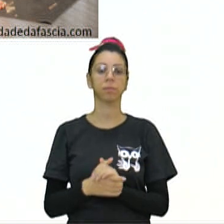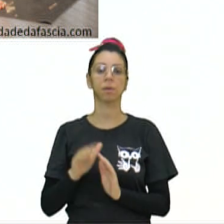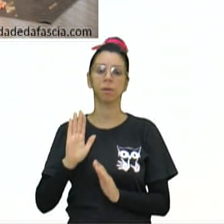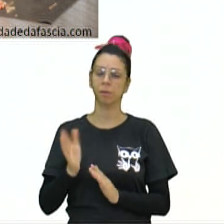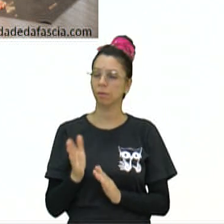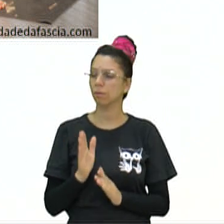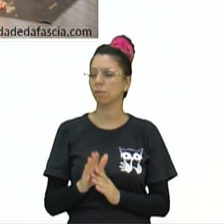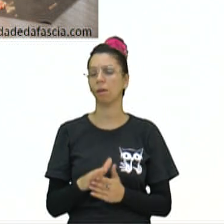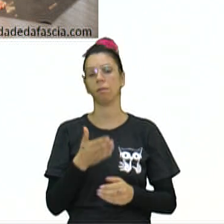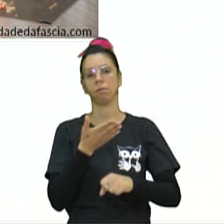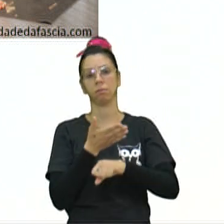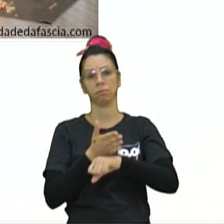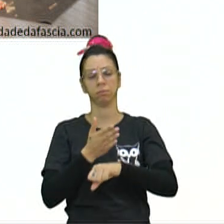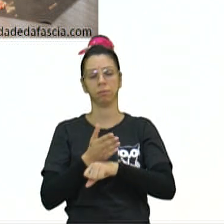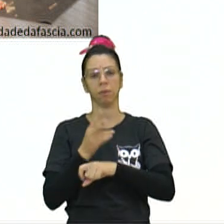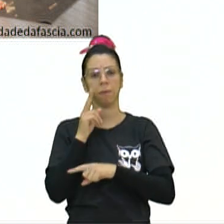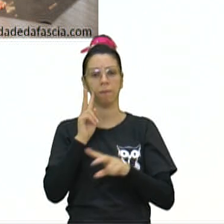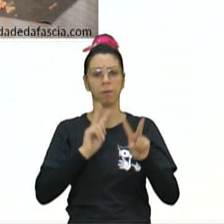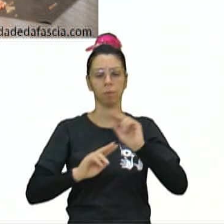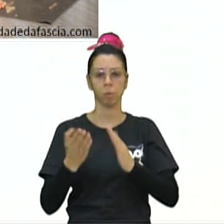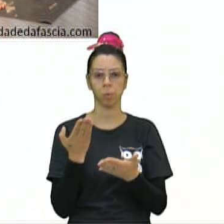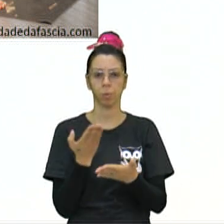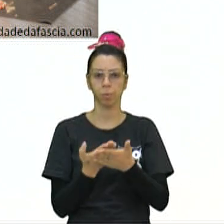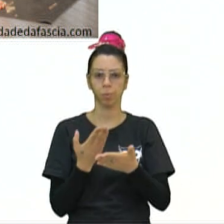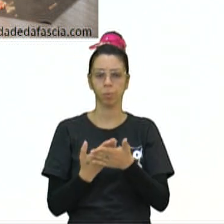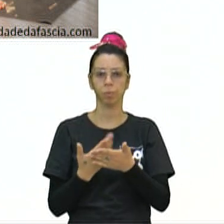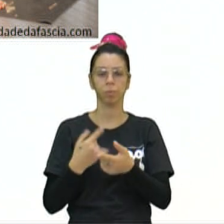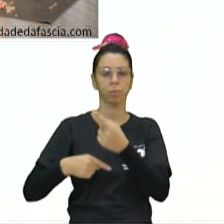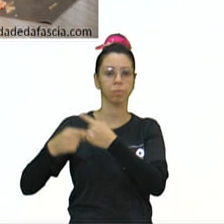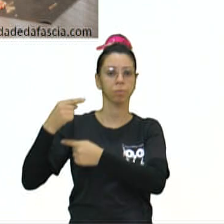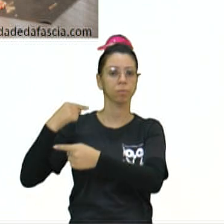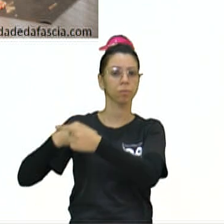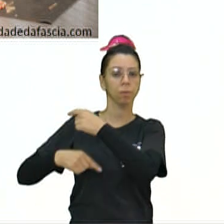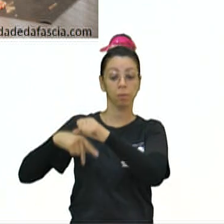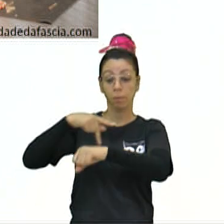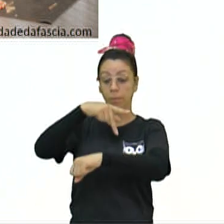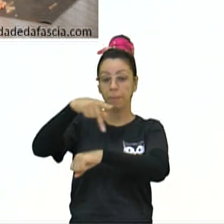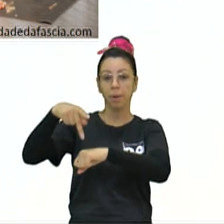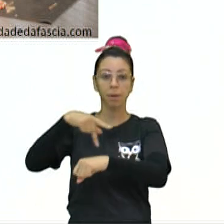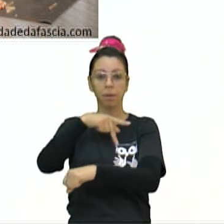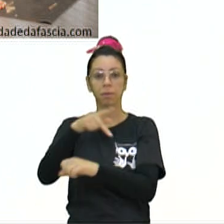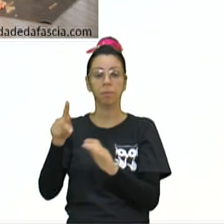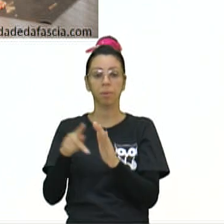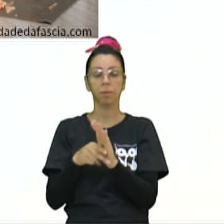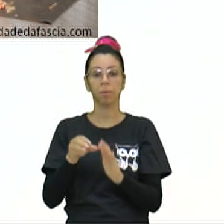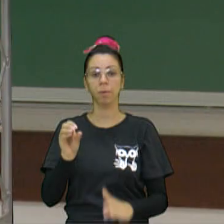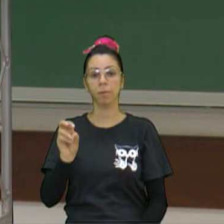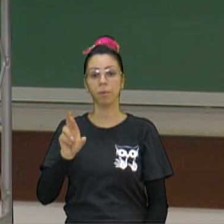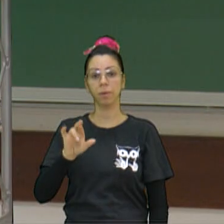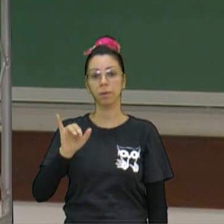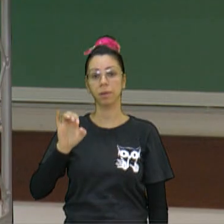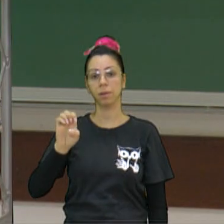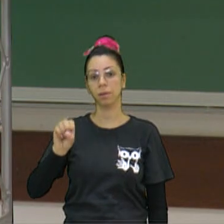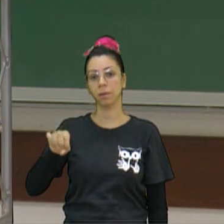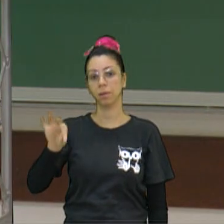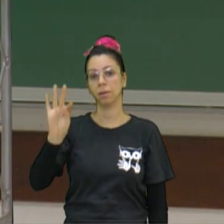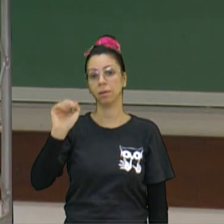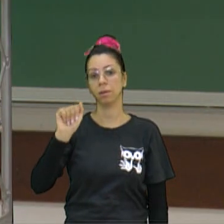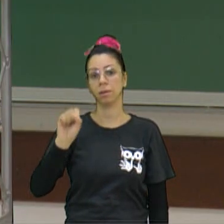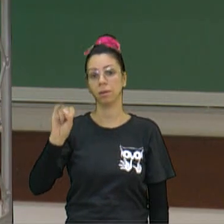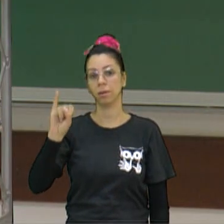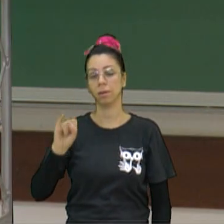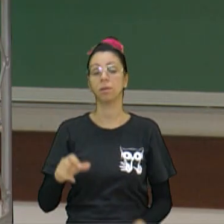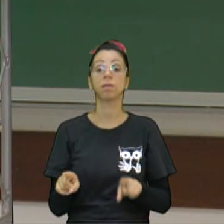estilos ginásticos que nós vimos, a maioria delas vem dos países orientais, né? Então, o Pilates não é diferente.